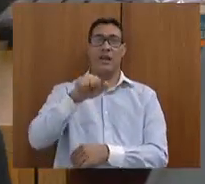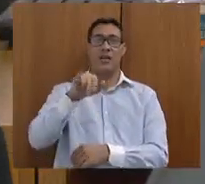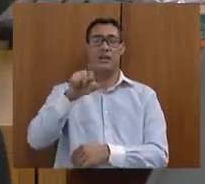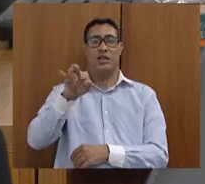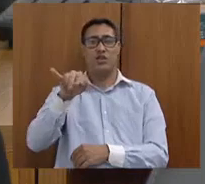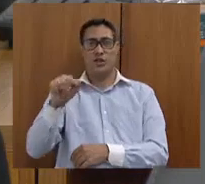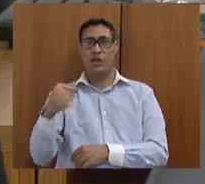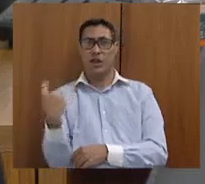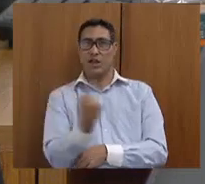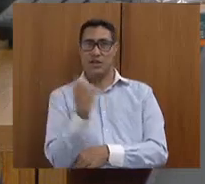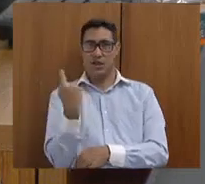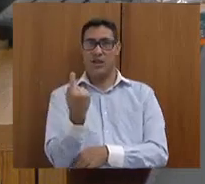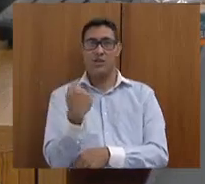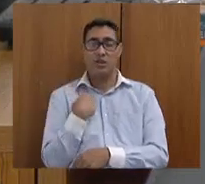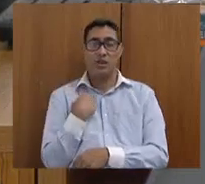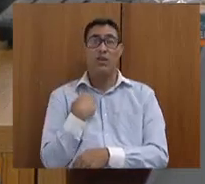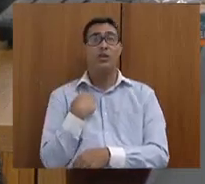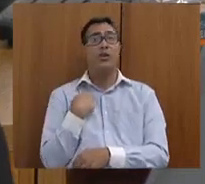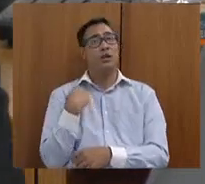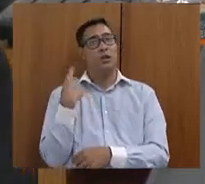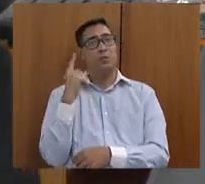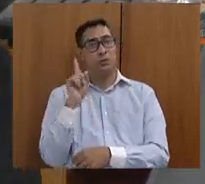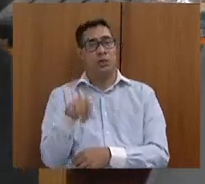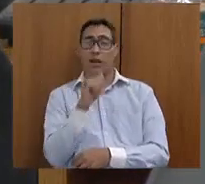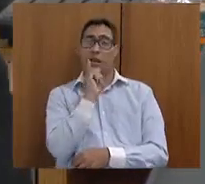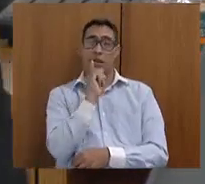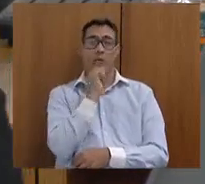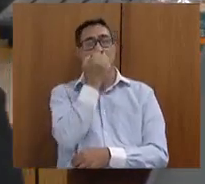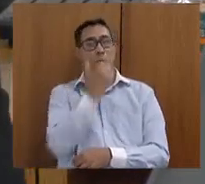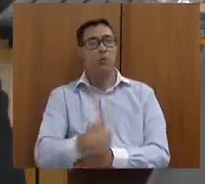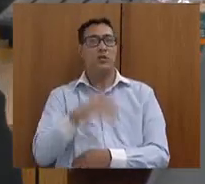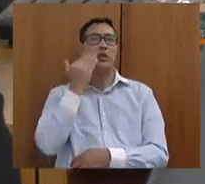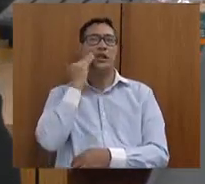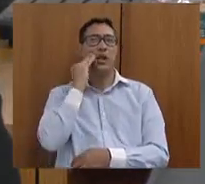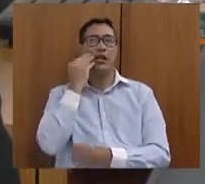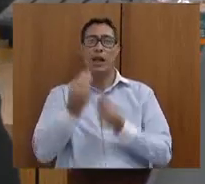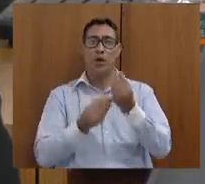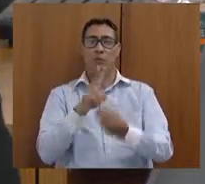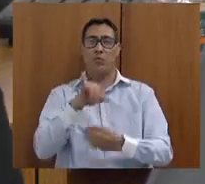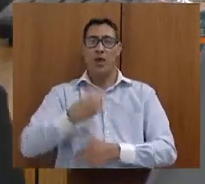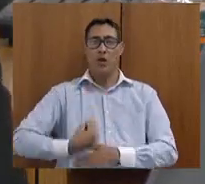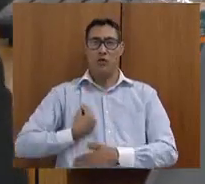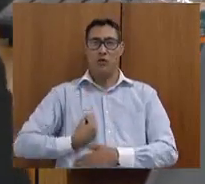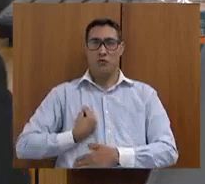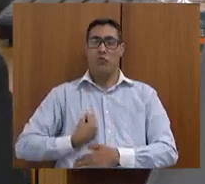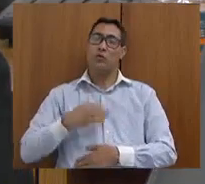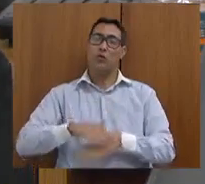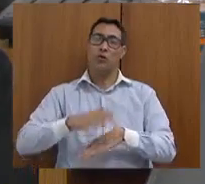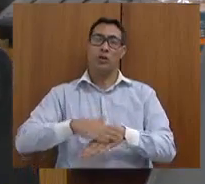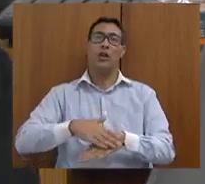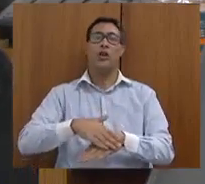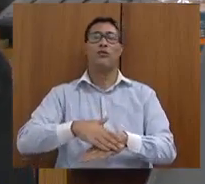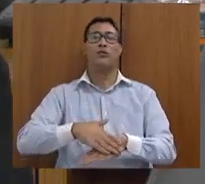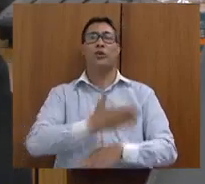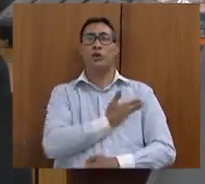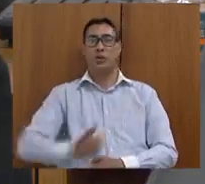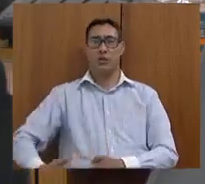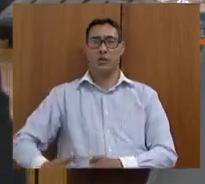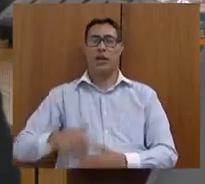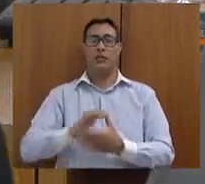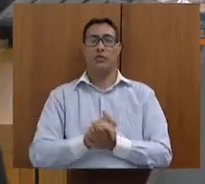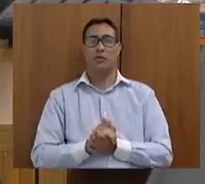porque assim é uma forma é bom para gente entender como é que vai funcionando o estado o dinheiro da educação ele